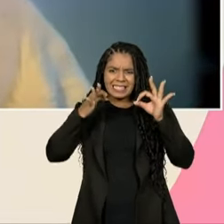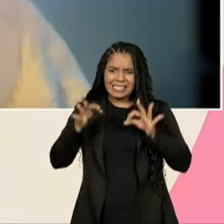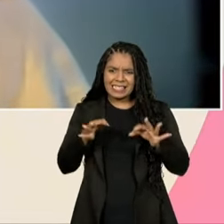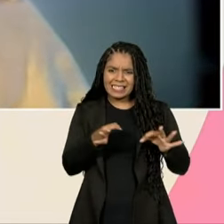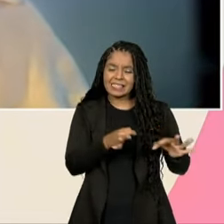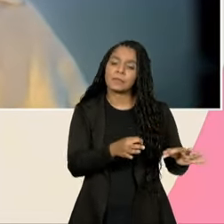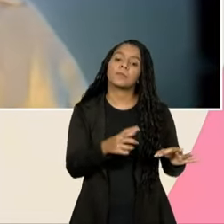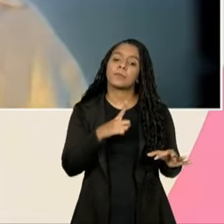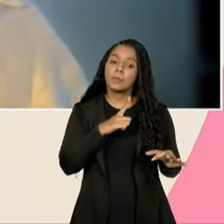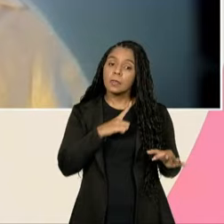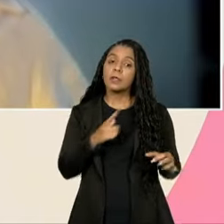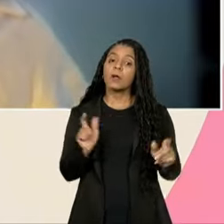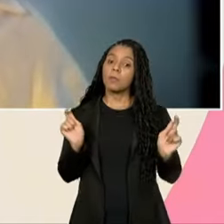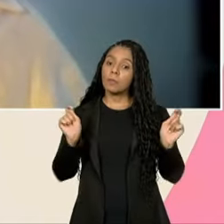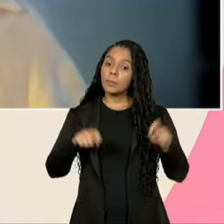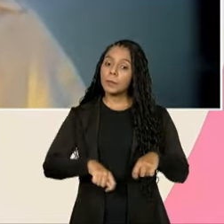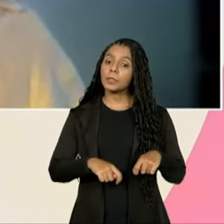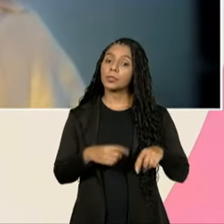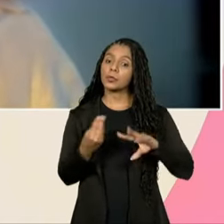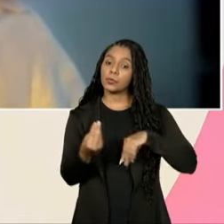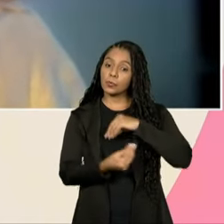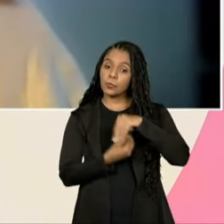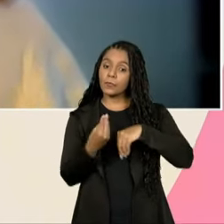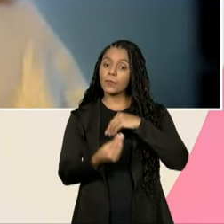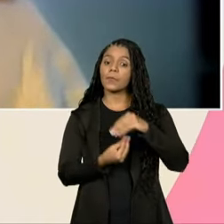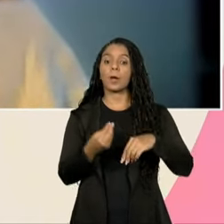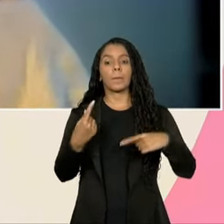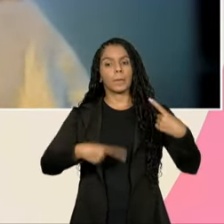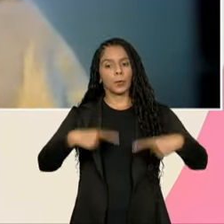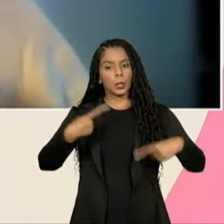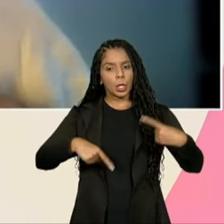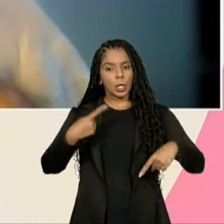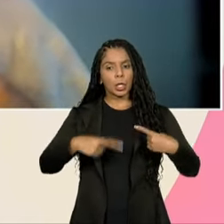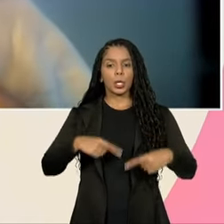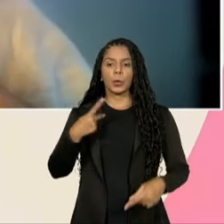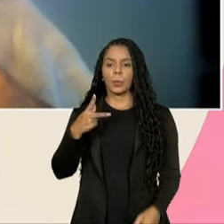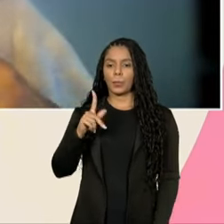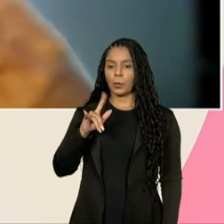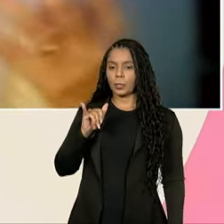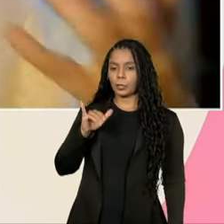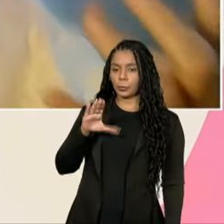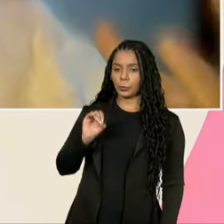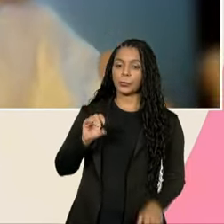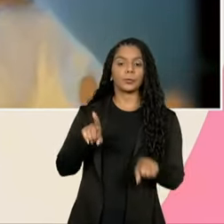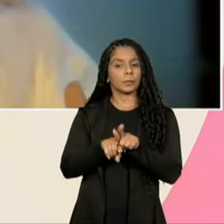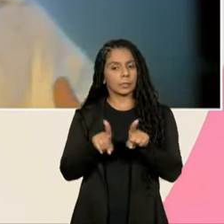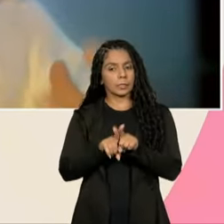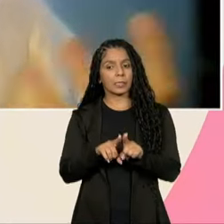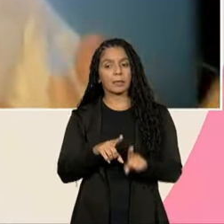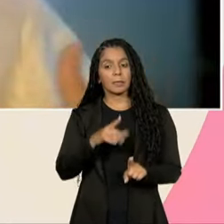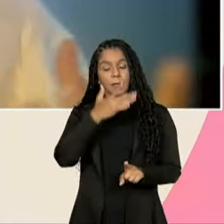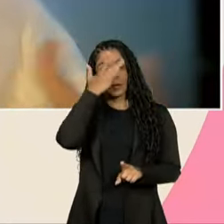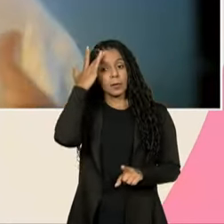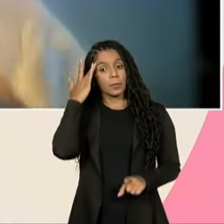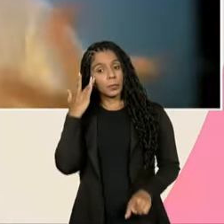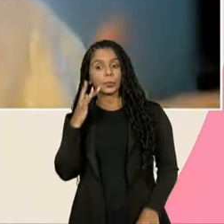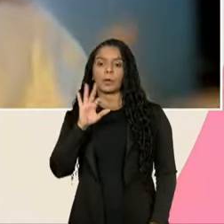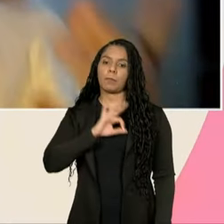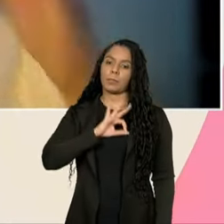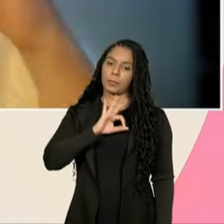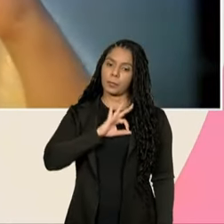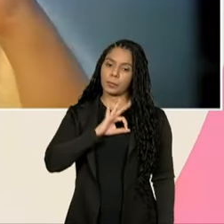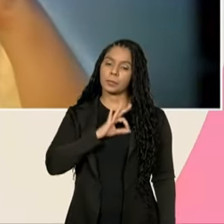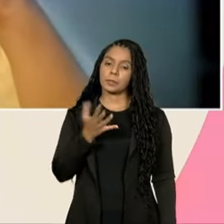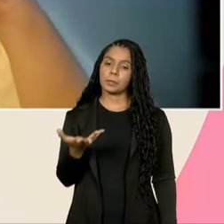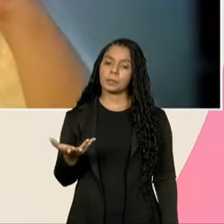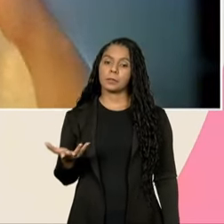que haveria a possibilidade do envolvimento de políticos, logo também de alguém da polícia, né? É isso, viver